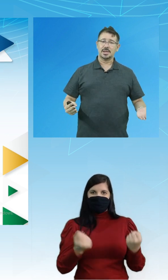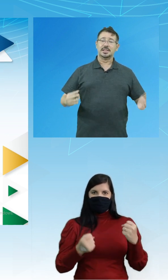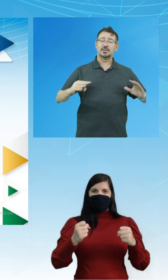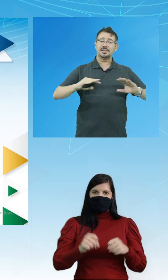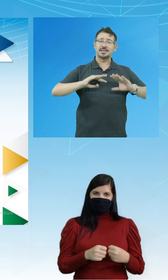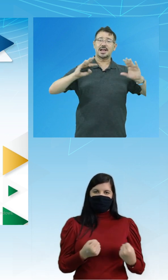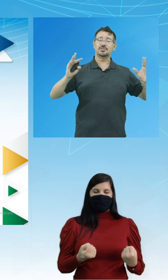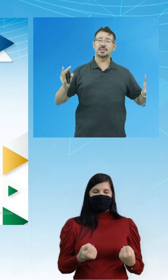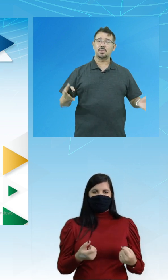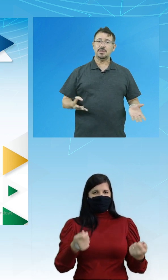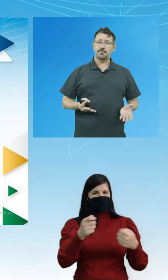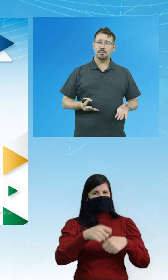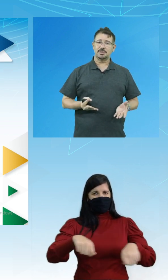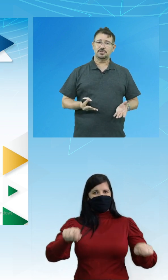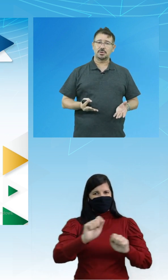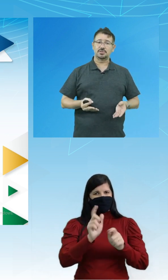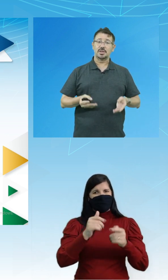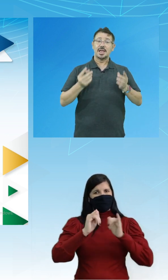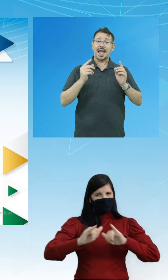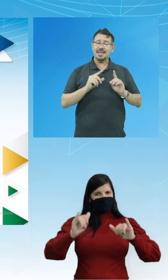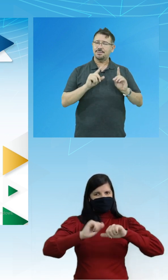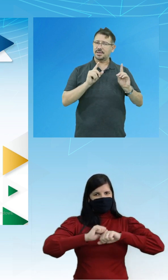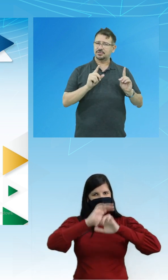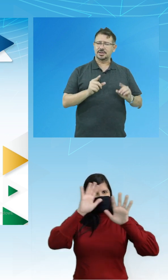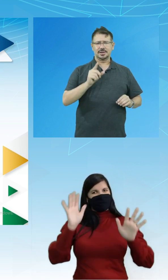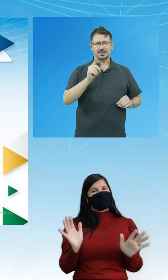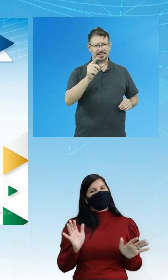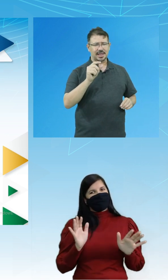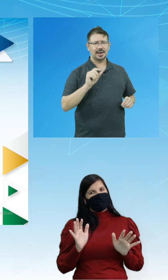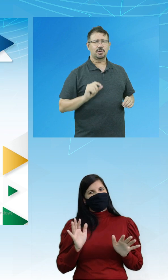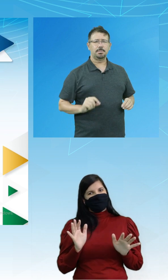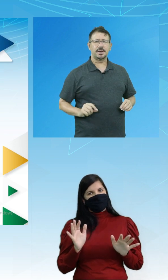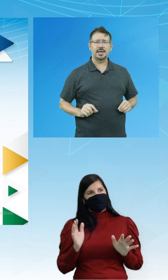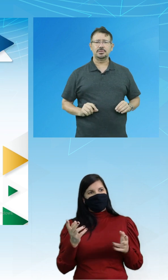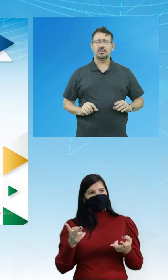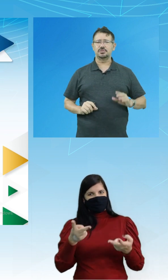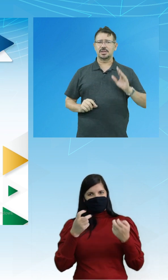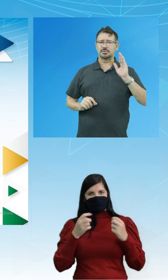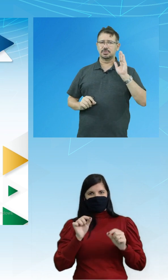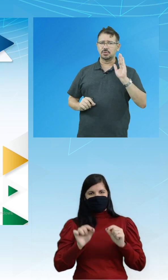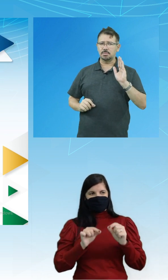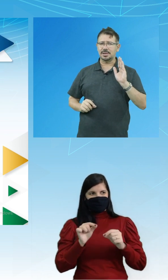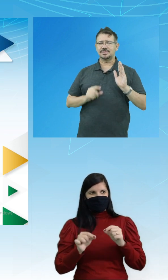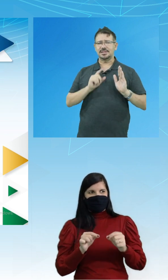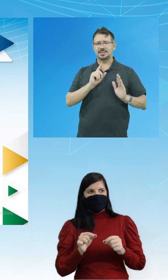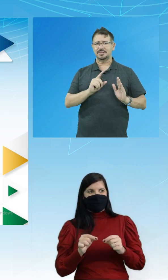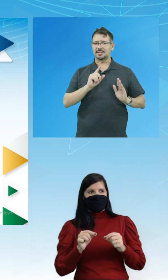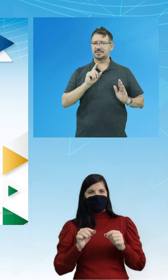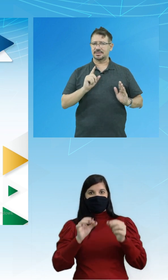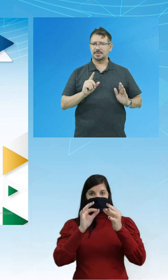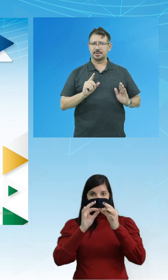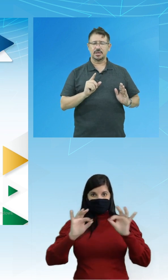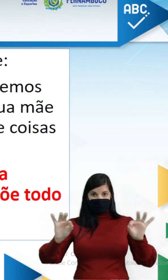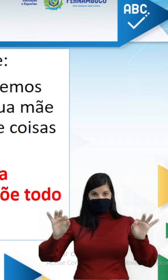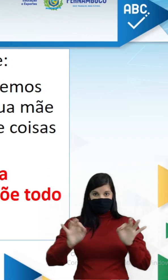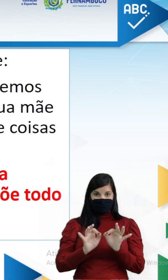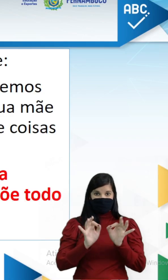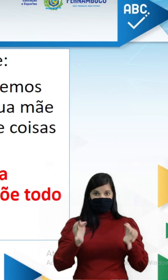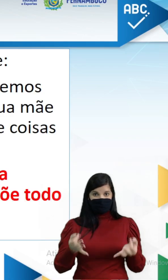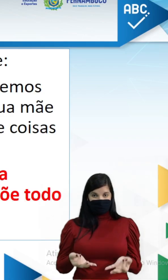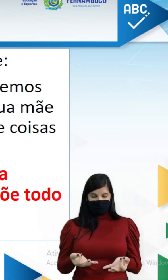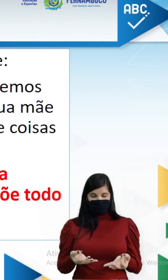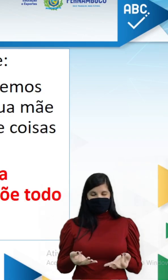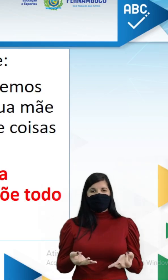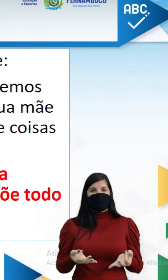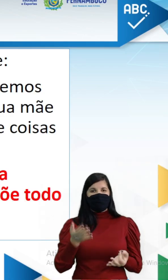quebrou. Então, nesse caso, eu tenho informações. Aí veja, na tela acompanhando, nós temos, numa sentença simples como